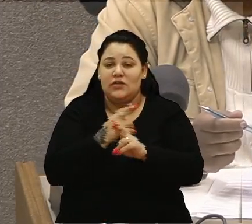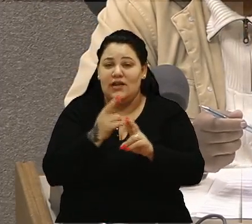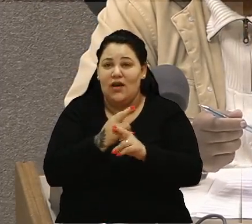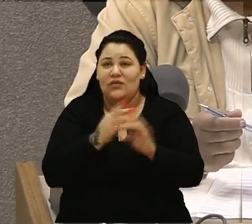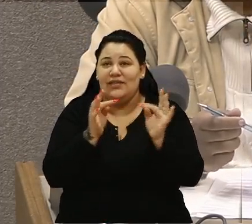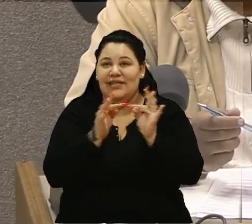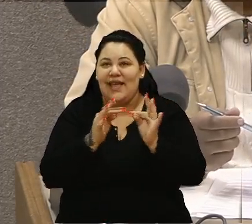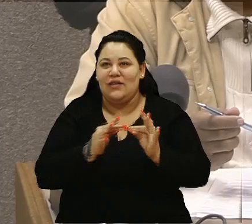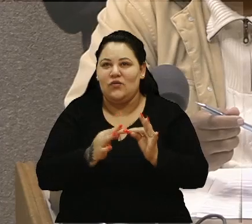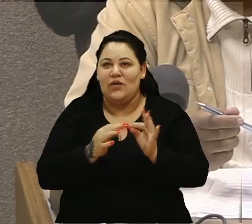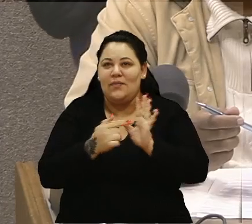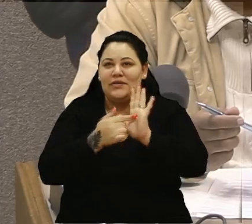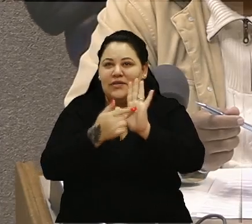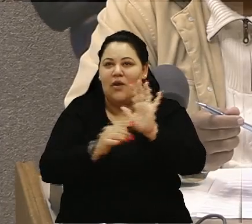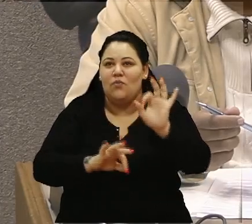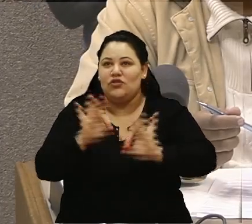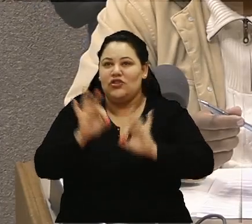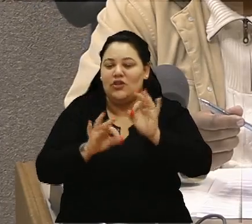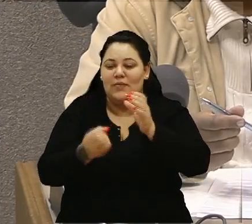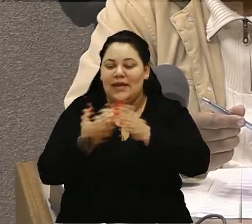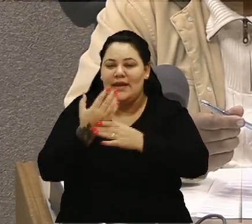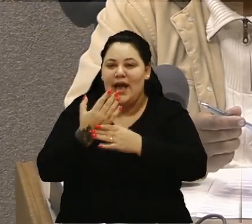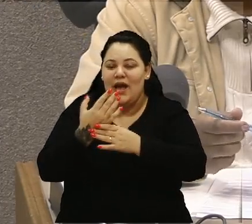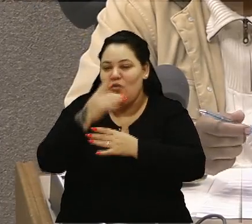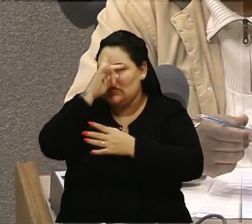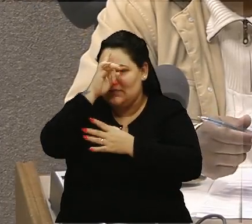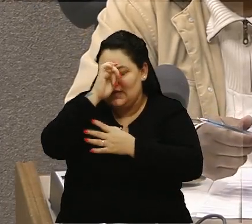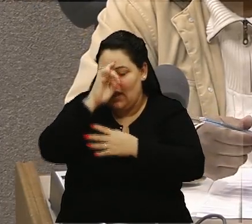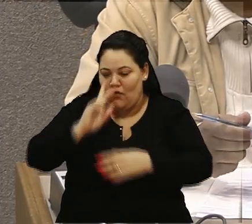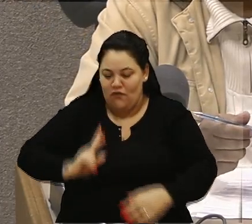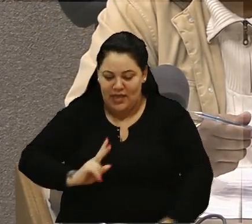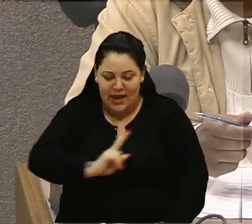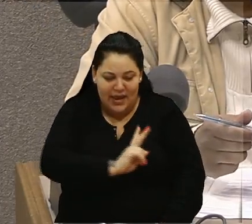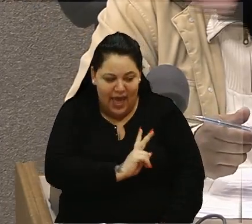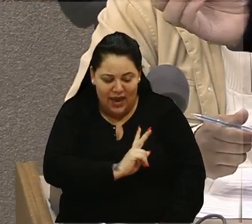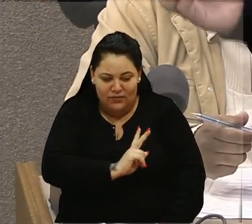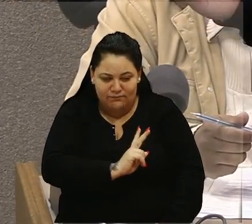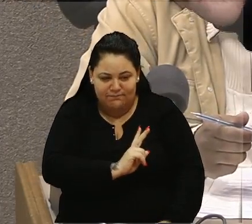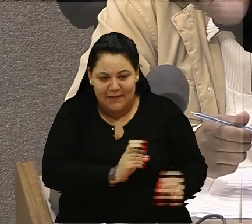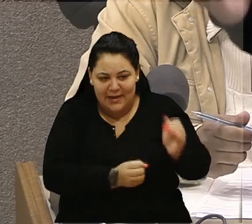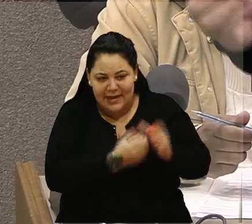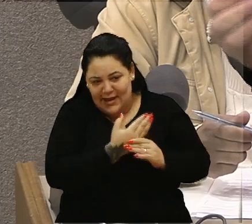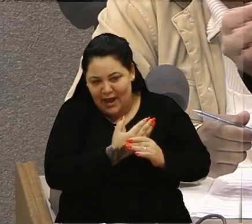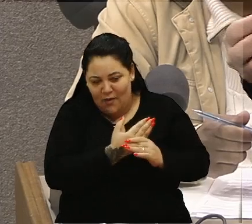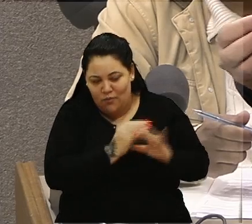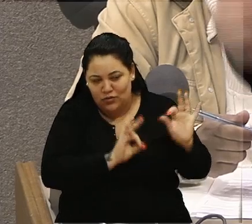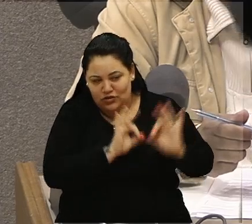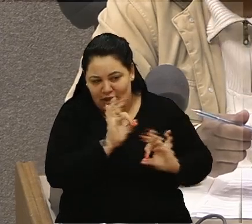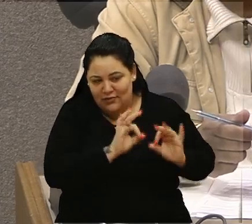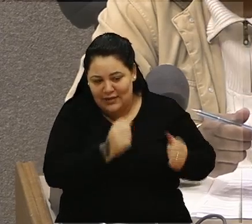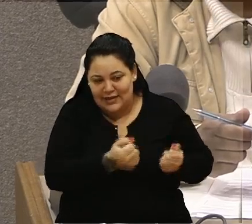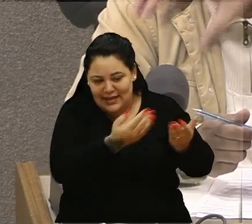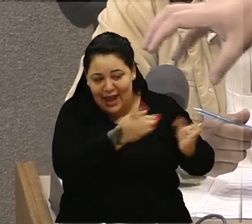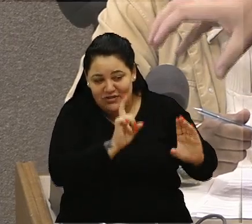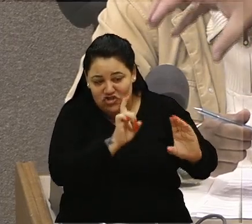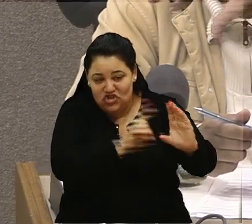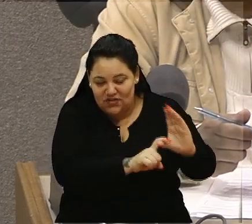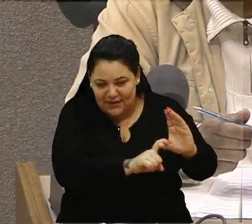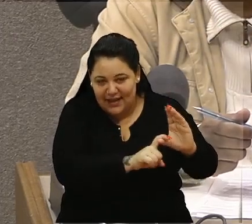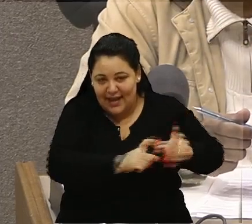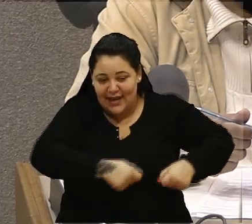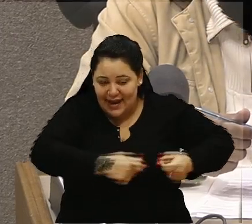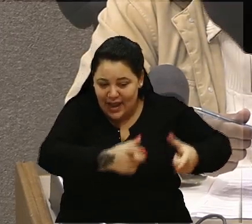um projeto para criar um hospital veterinário e criar um projeto, qualquer outro, que onere o município, é exatamente a mesma coisa nas questões